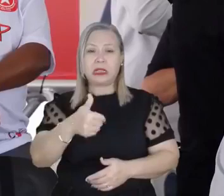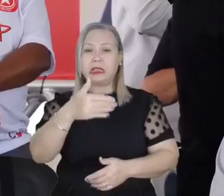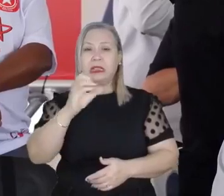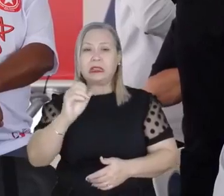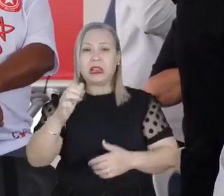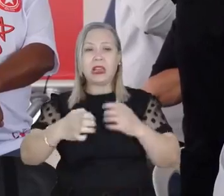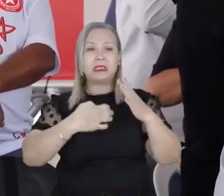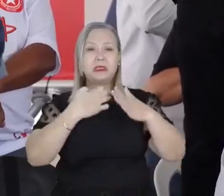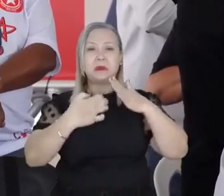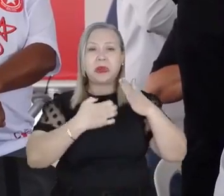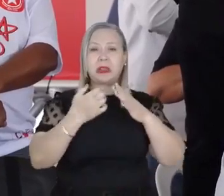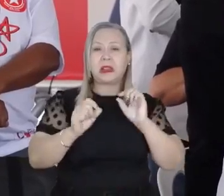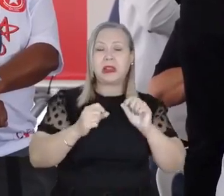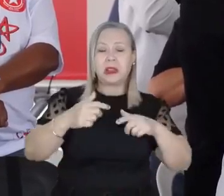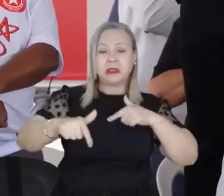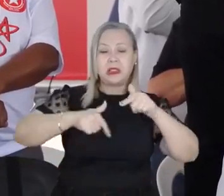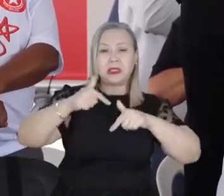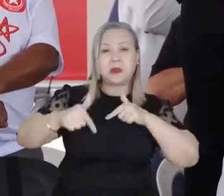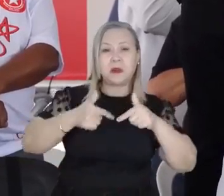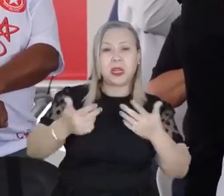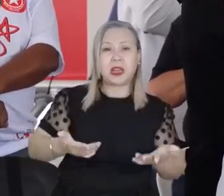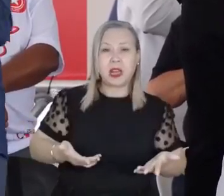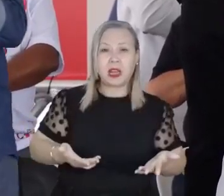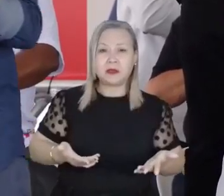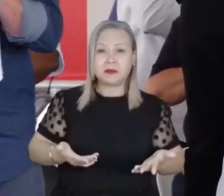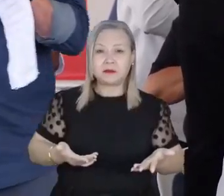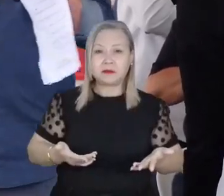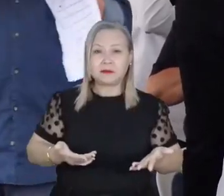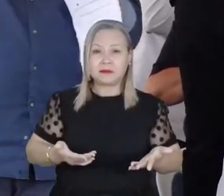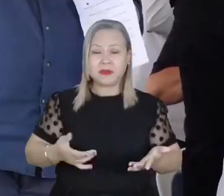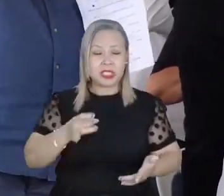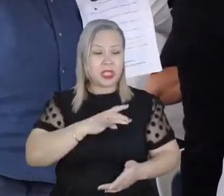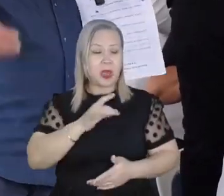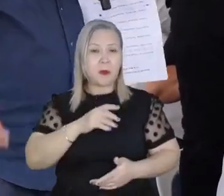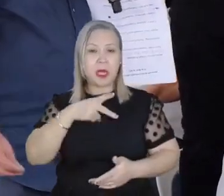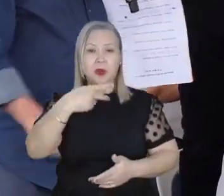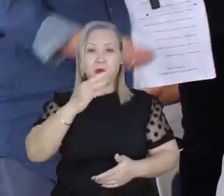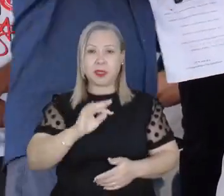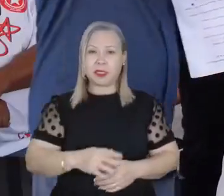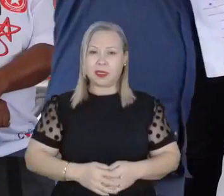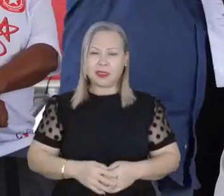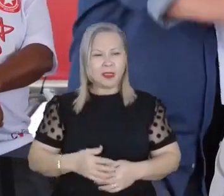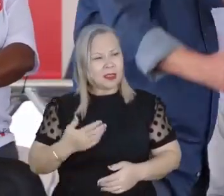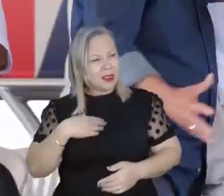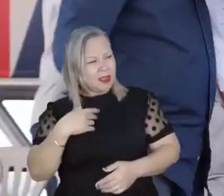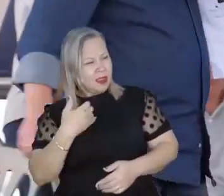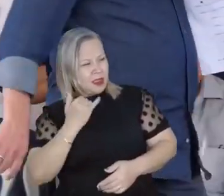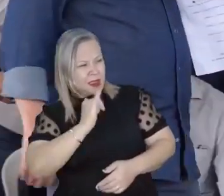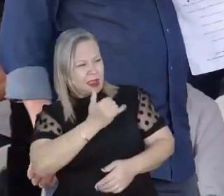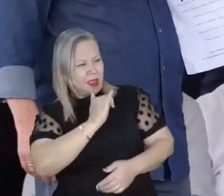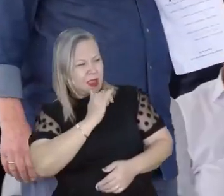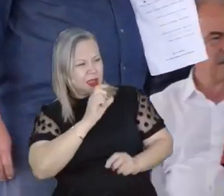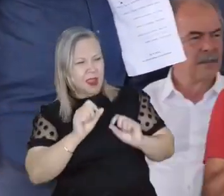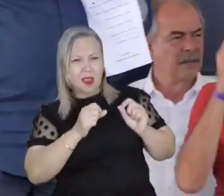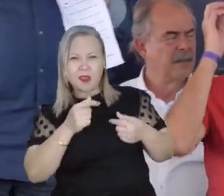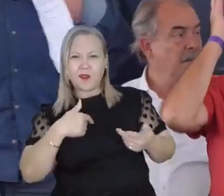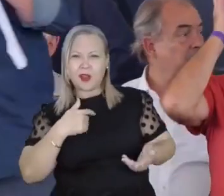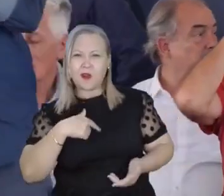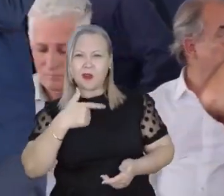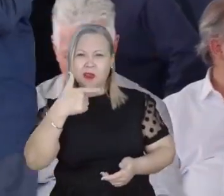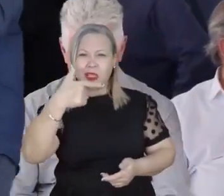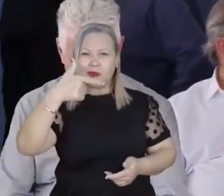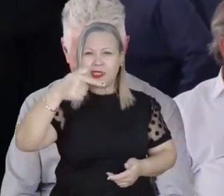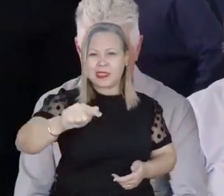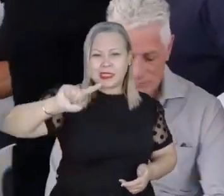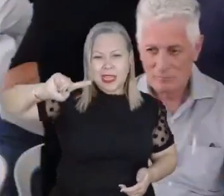tenho 17 mil trabalhadores. Eu sou dono da empresa mais importante de produção têxtil nesse país.